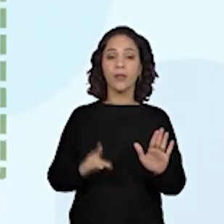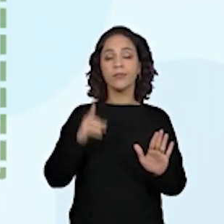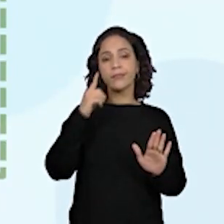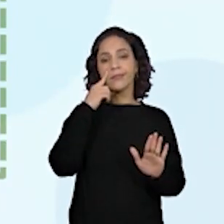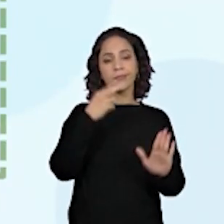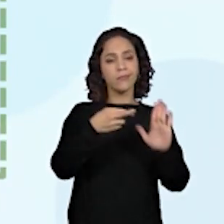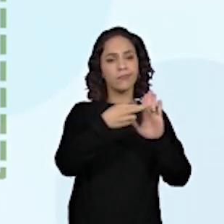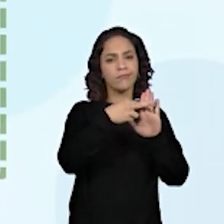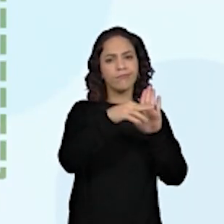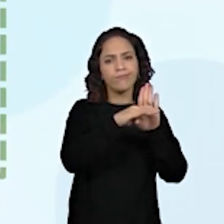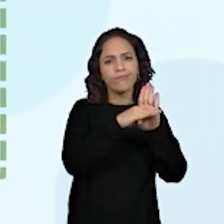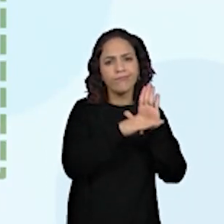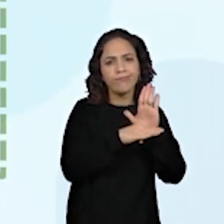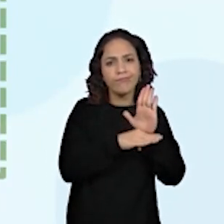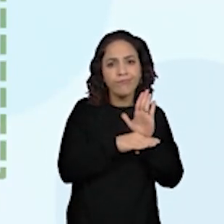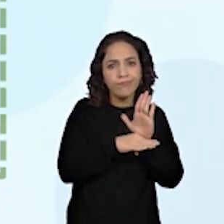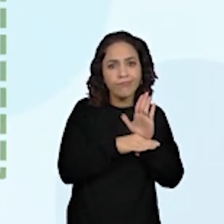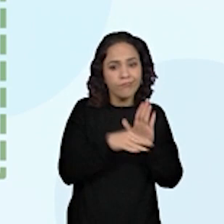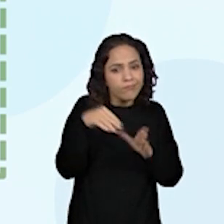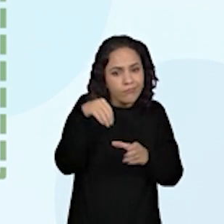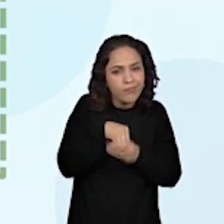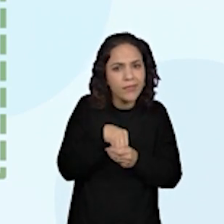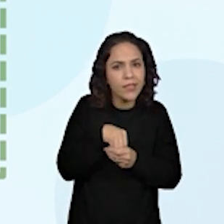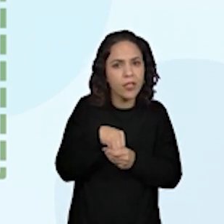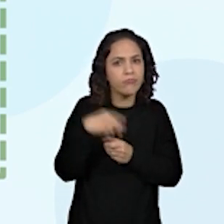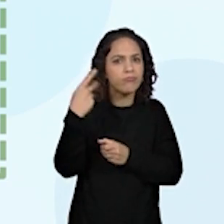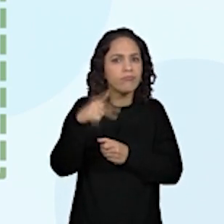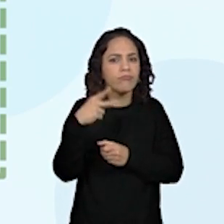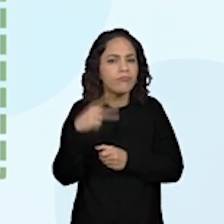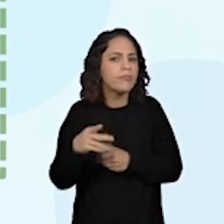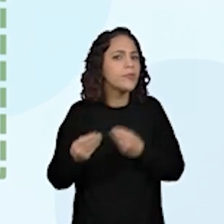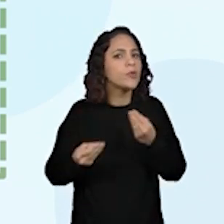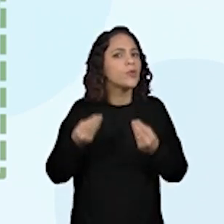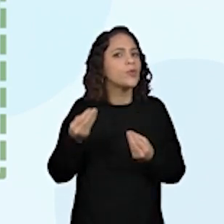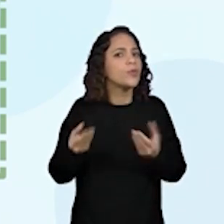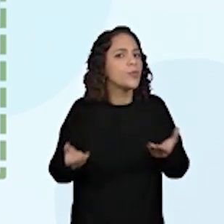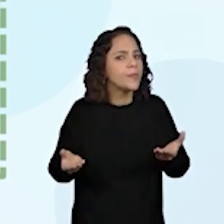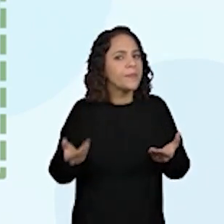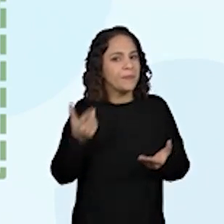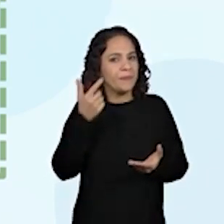Regulamento interno. Vamos conhecer o regulamento interno da Escola Aprender?